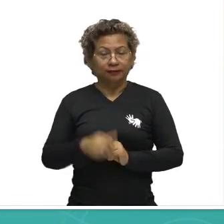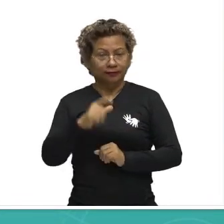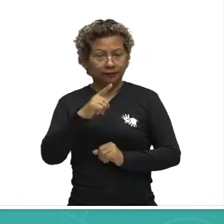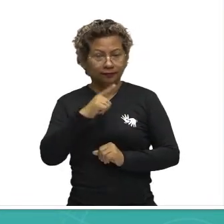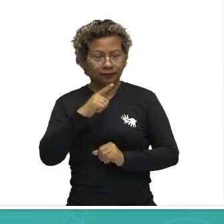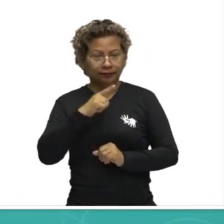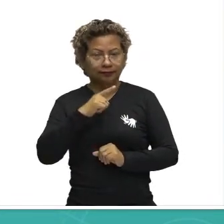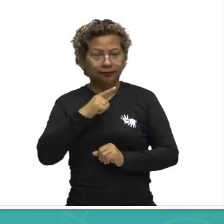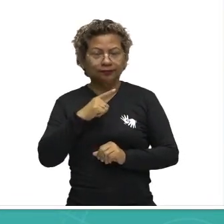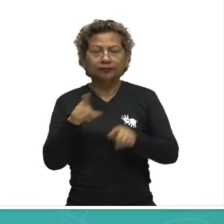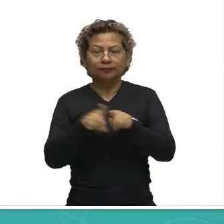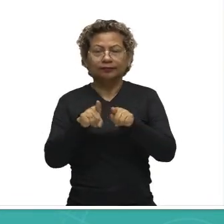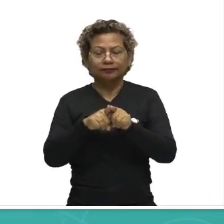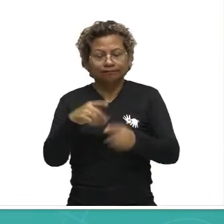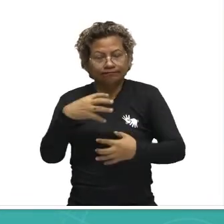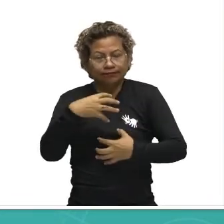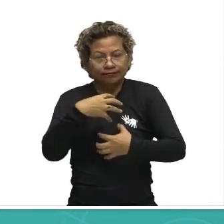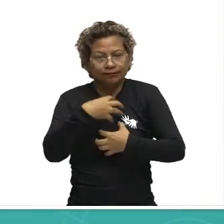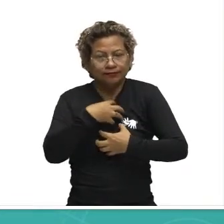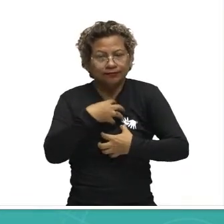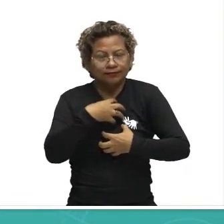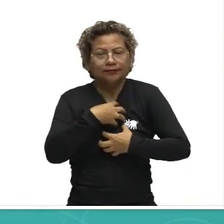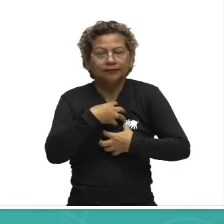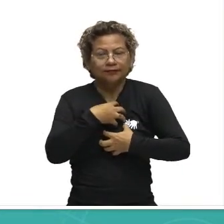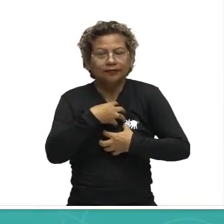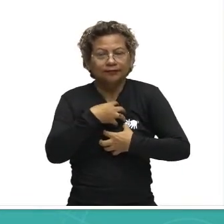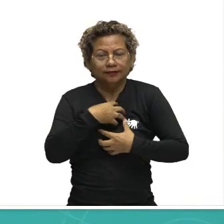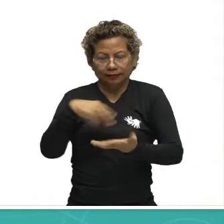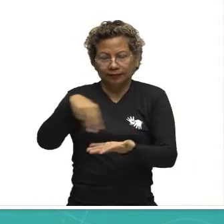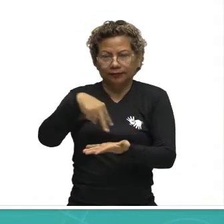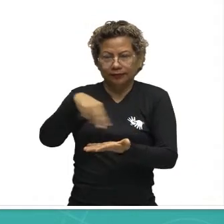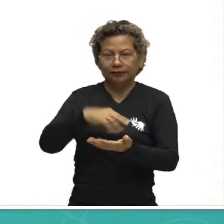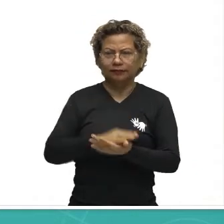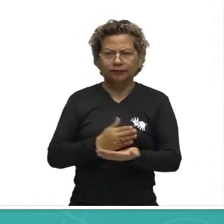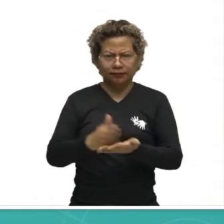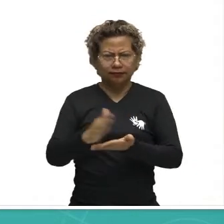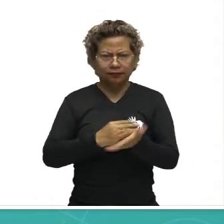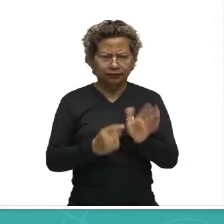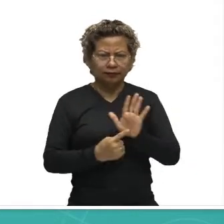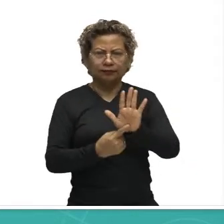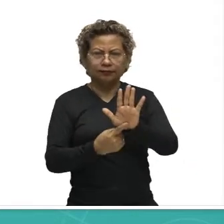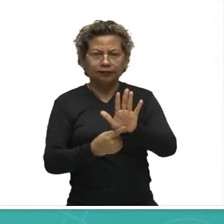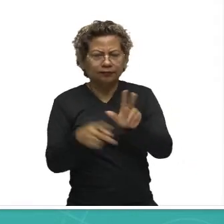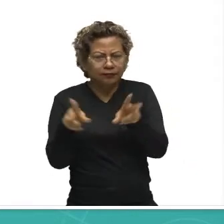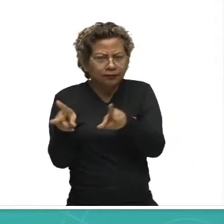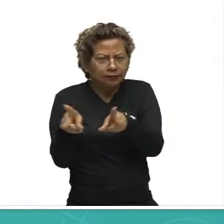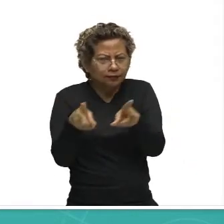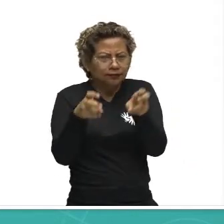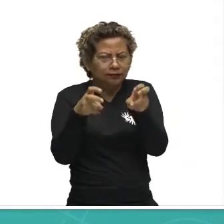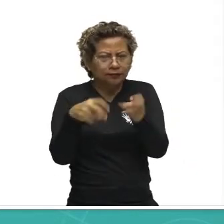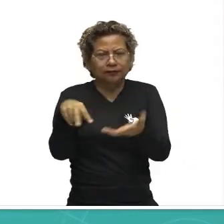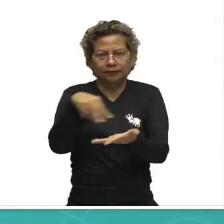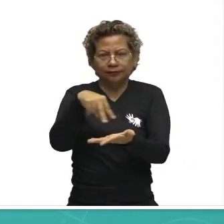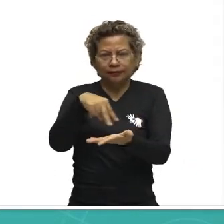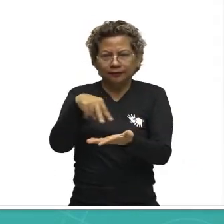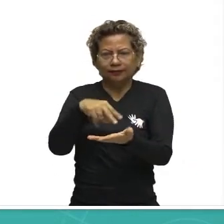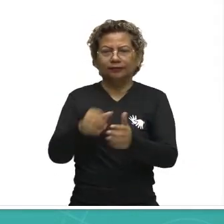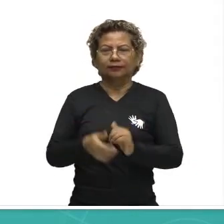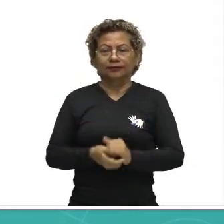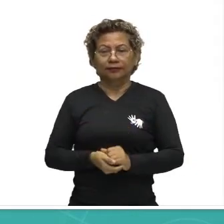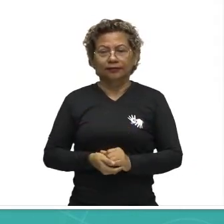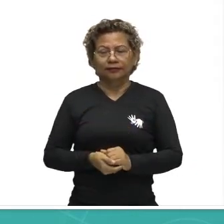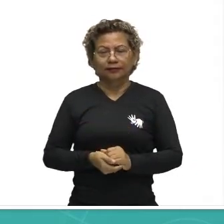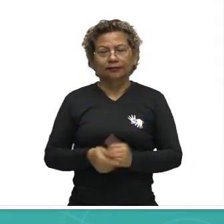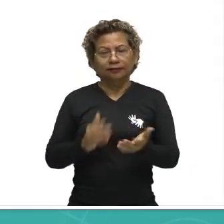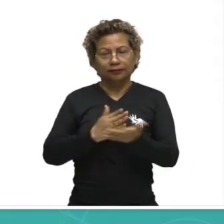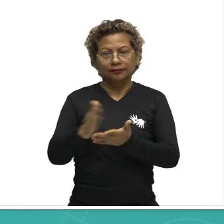Que expressar sentimentos. Tem gente que, às vezes, eu vejo fazendo uma apresentação de dança, né? Quando nós podíamos fazer isso,